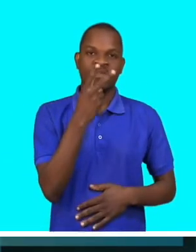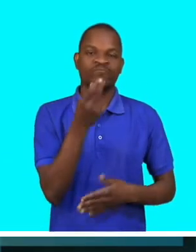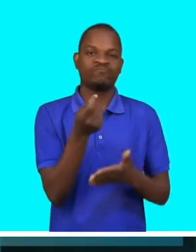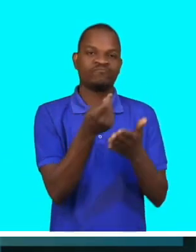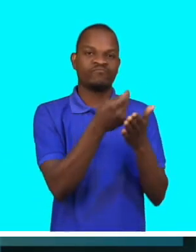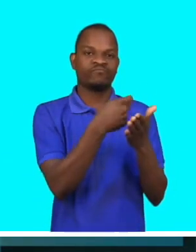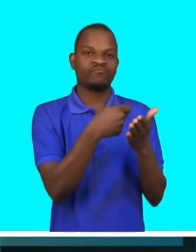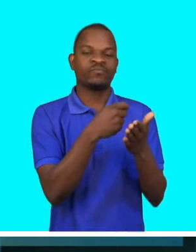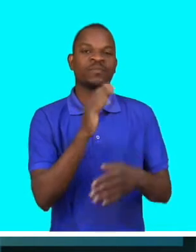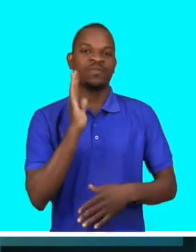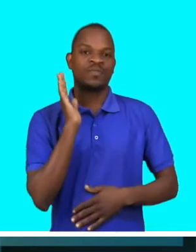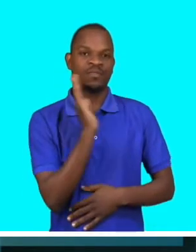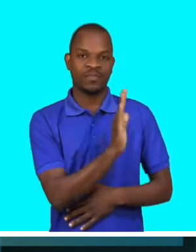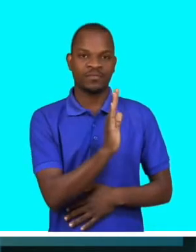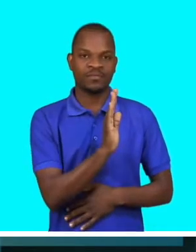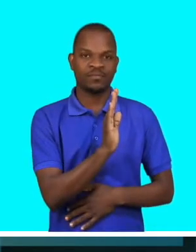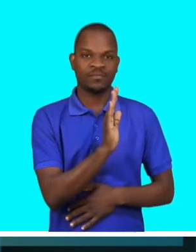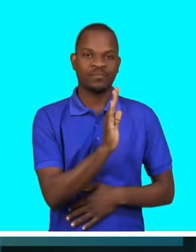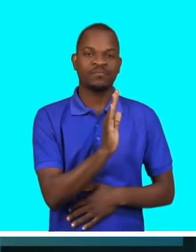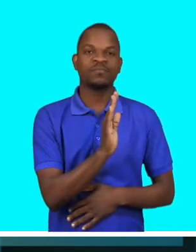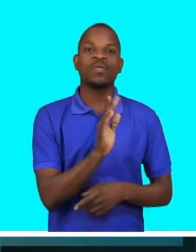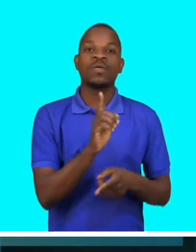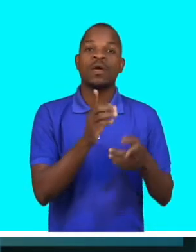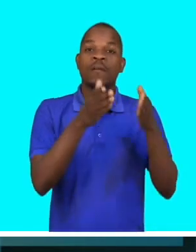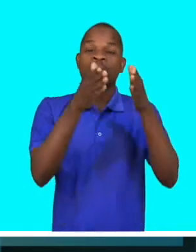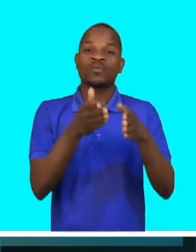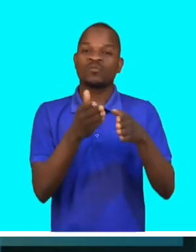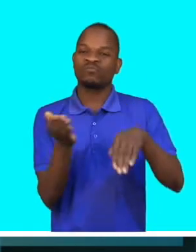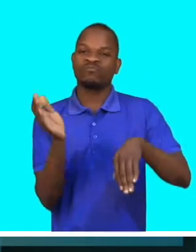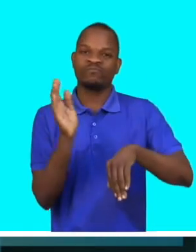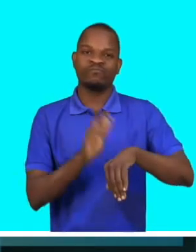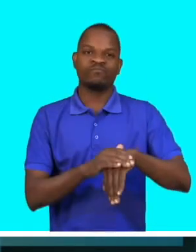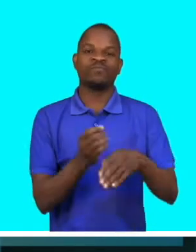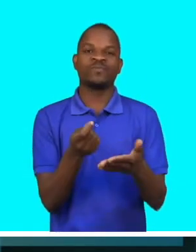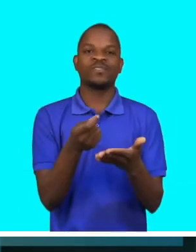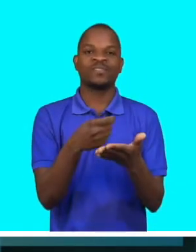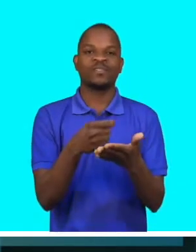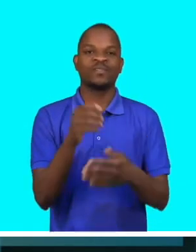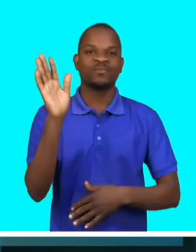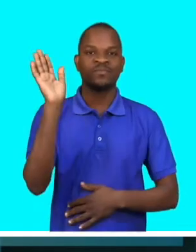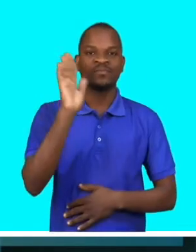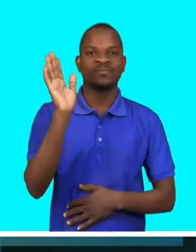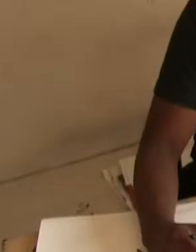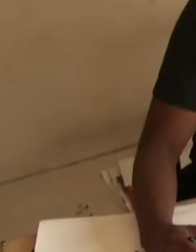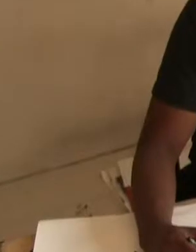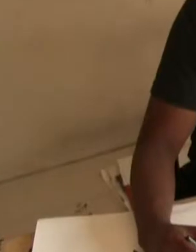trabalhos do Dércio de Januário. Um menino arqueiro. Tchau.